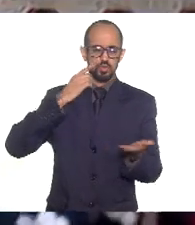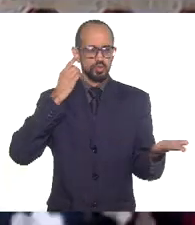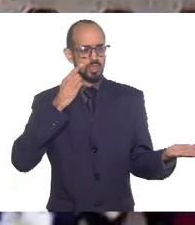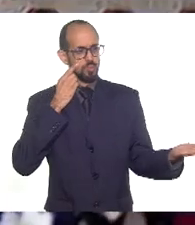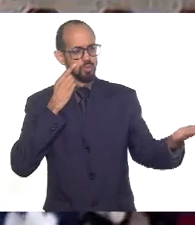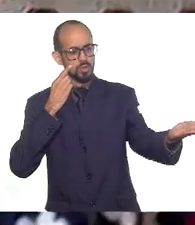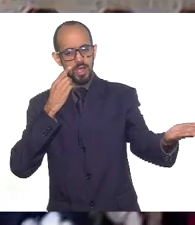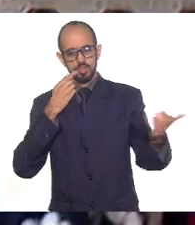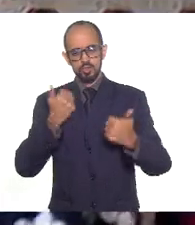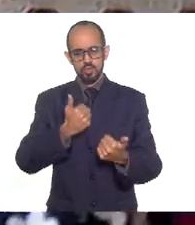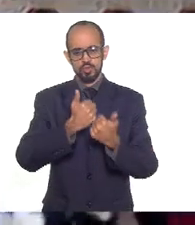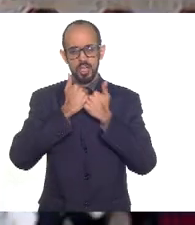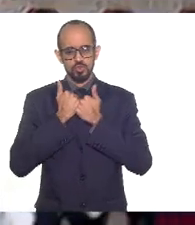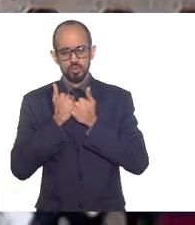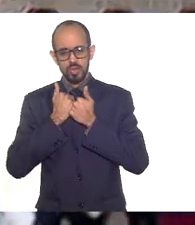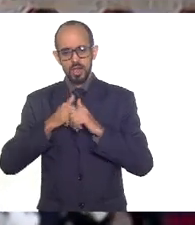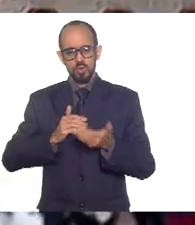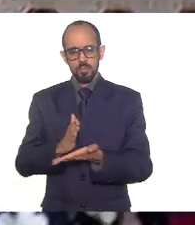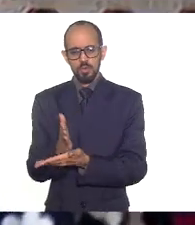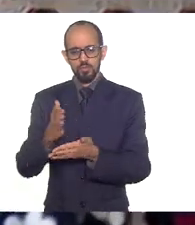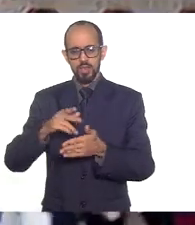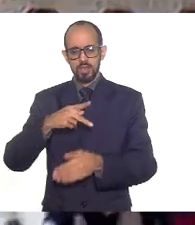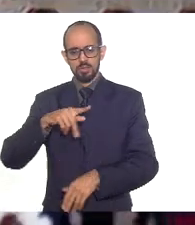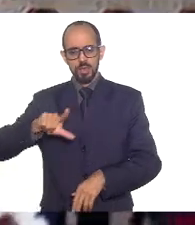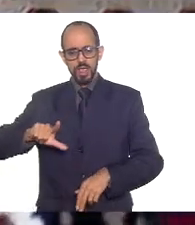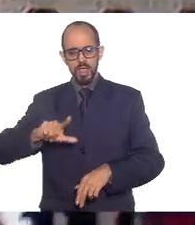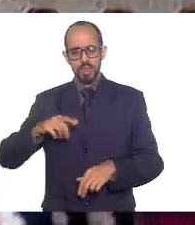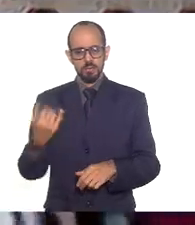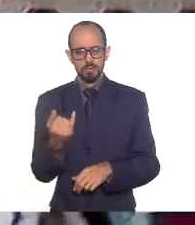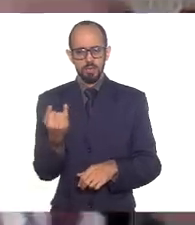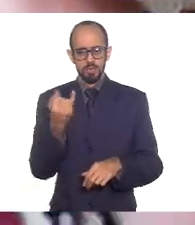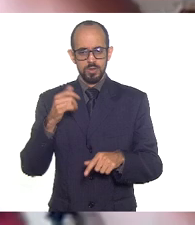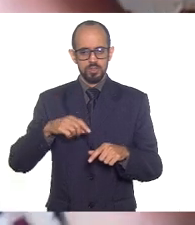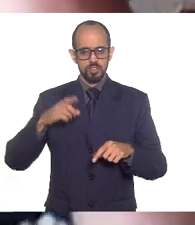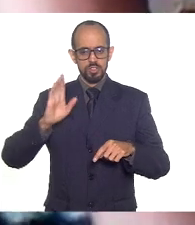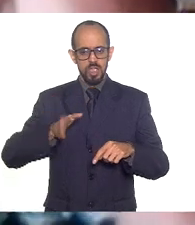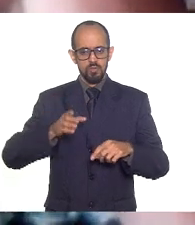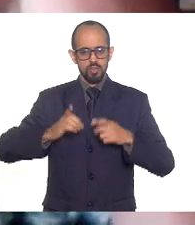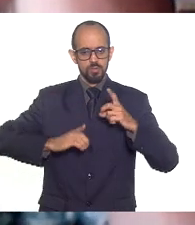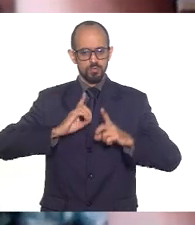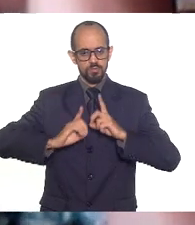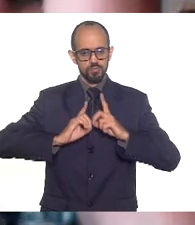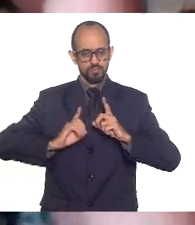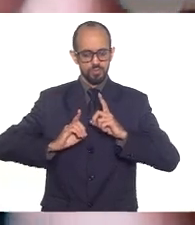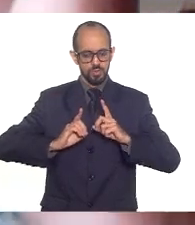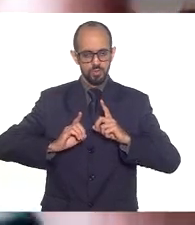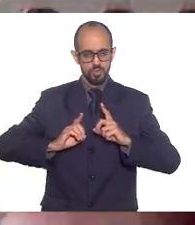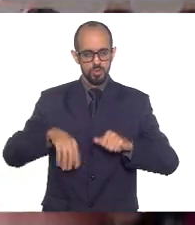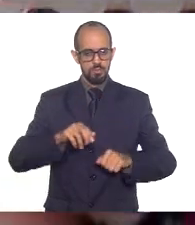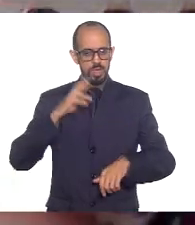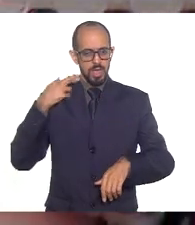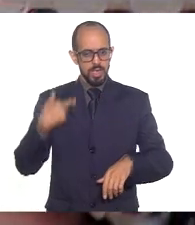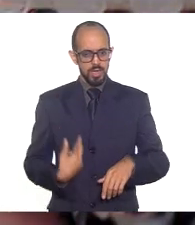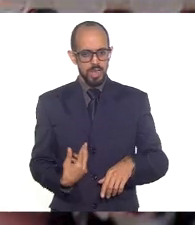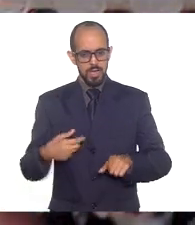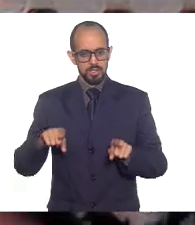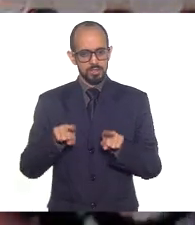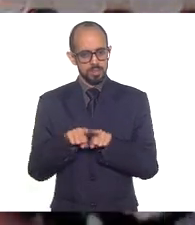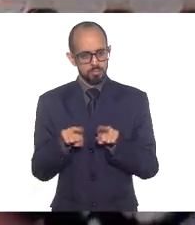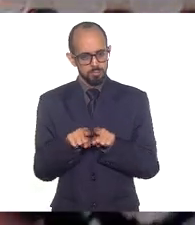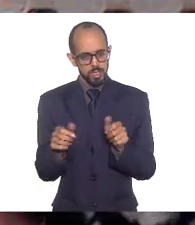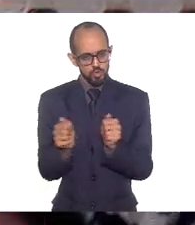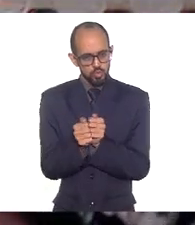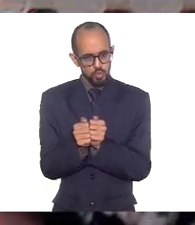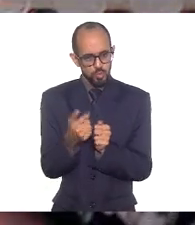que nos ajudaram a aprovar esse projeto fundamental ele já foi discutido aqui nesse aumente pela deputada Renata as coisas que dividir